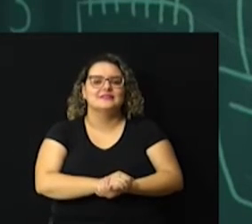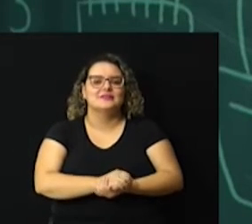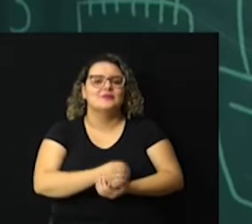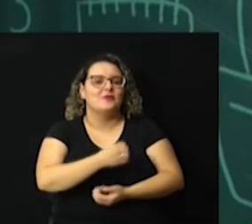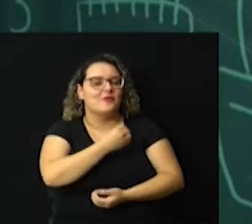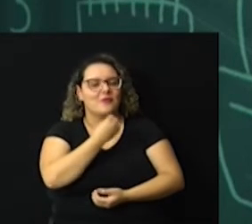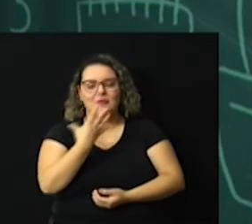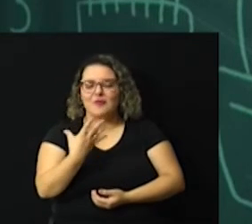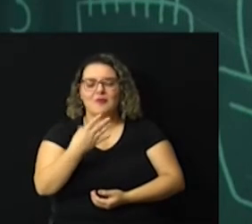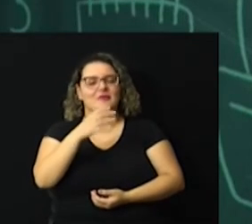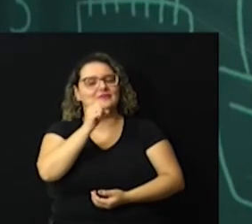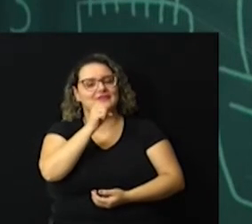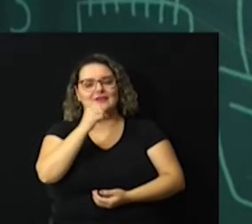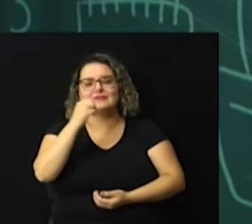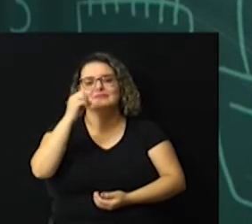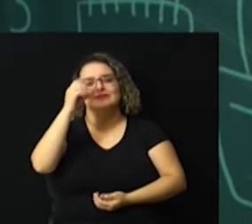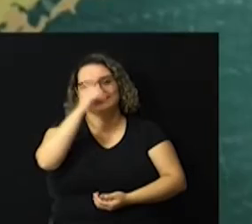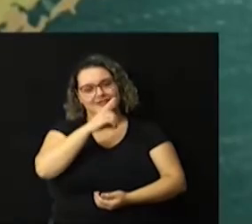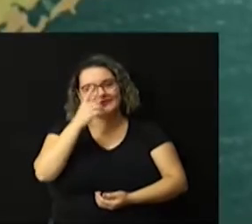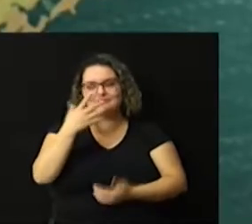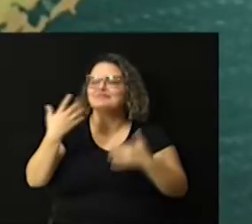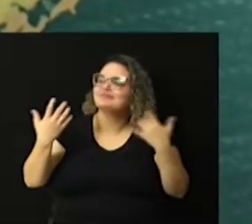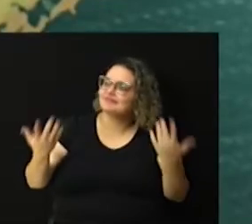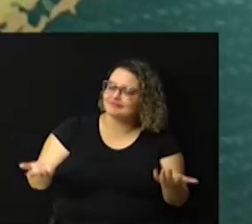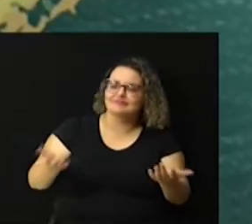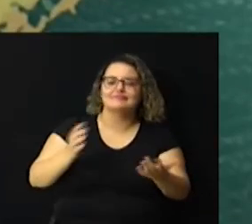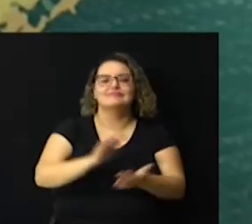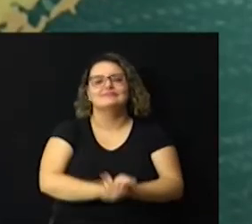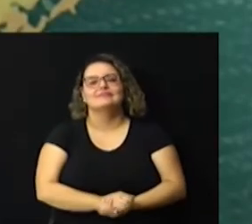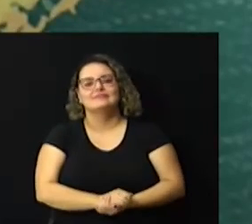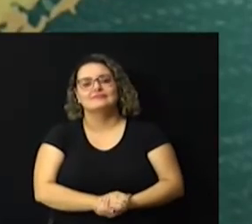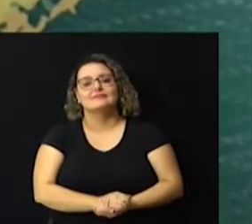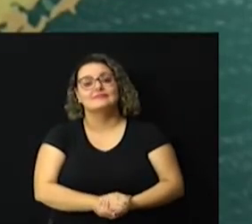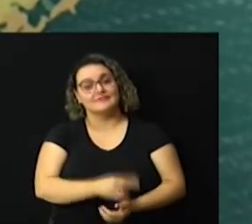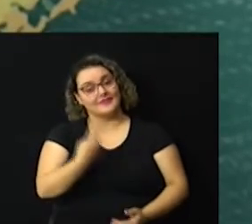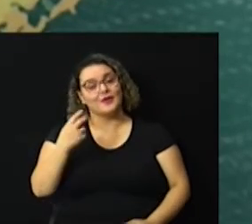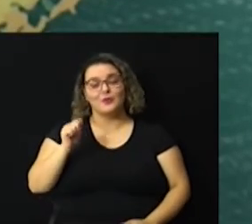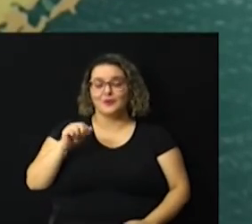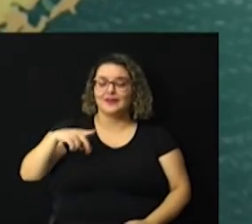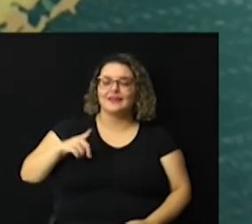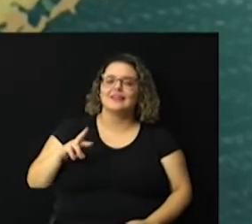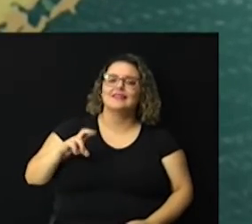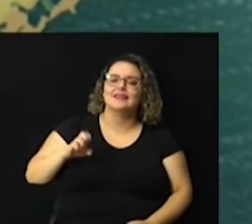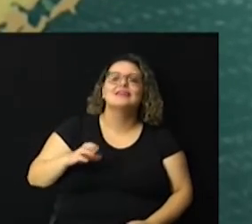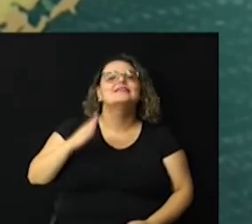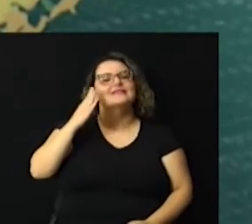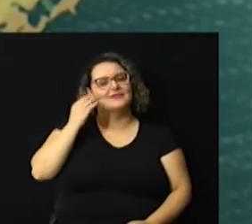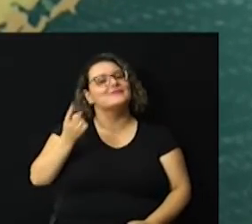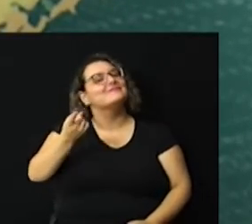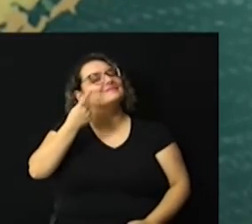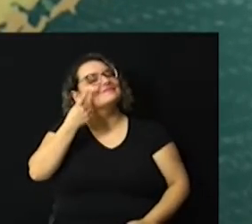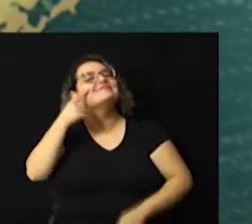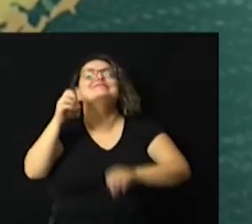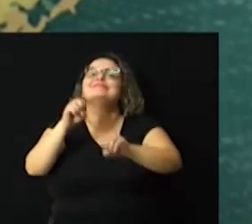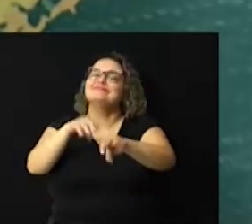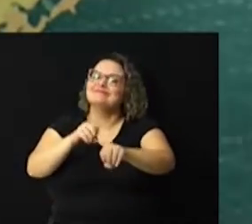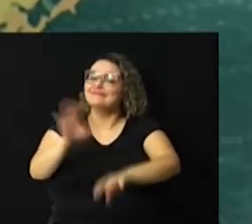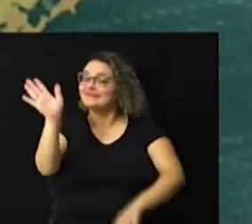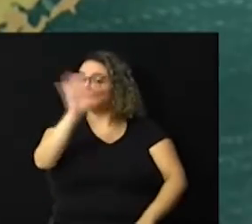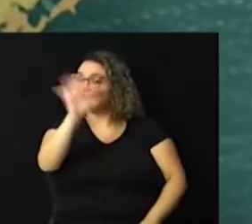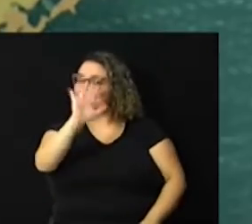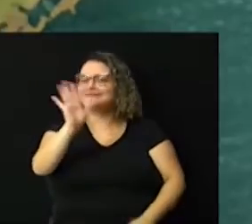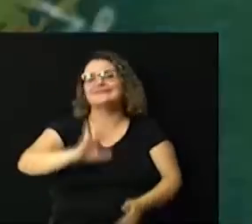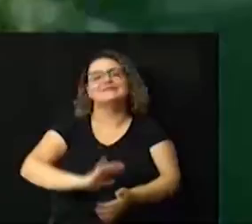ótimo final de semana para vocês. Legal, bacana. Bom, pessoal, eu sou André Aranha e já sabe, né? Tô sempre de olho na